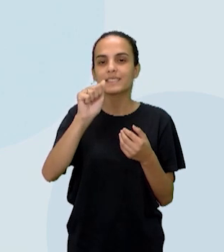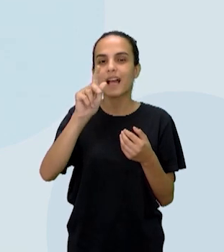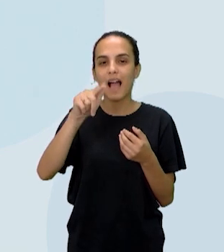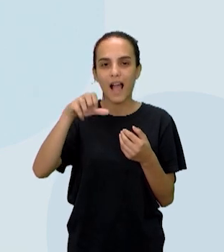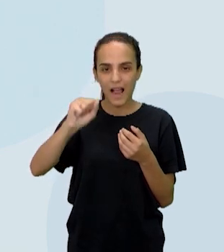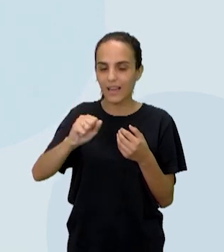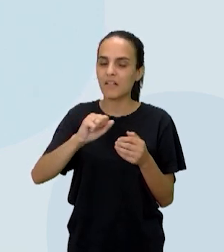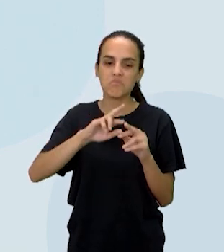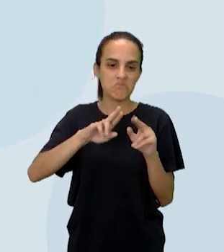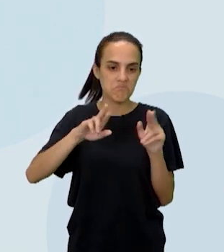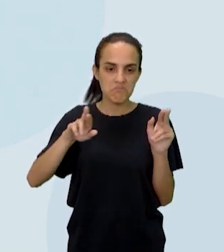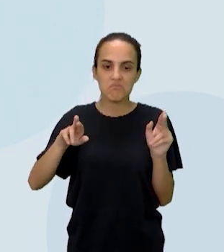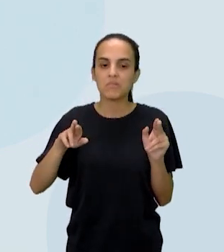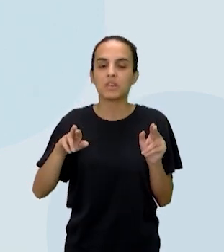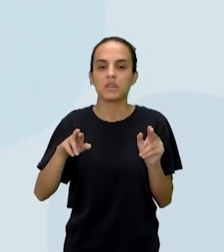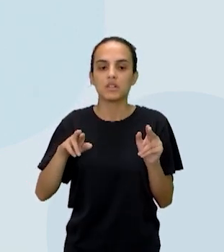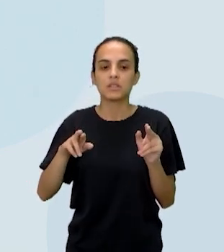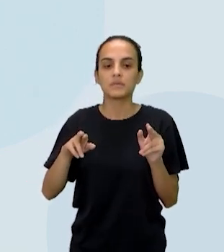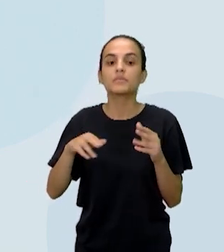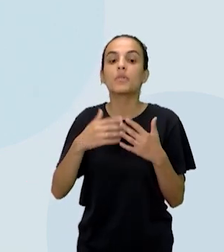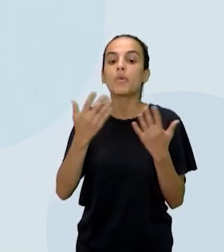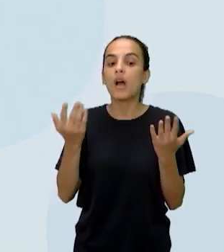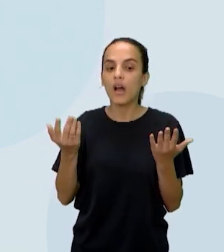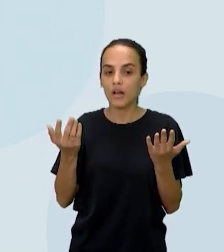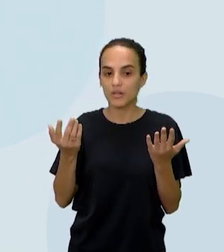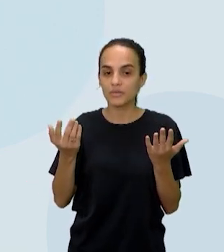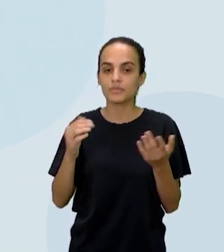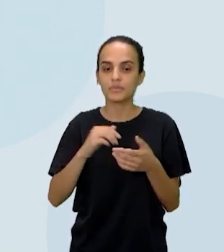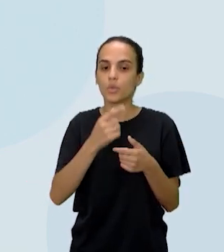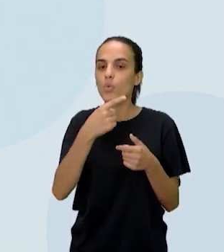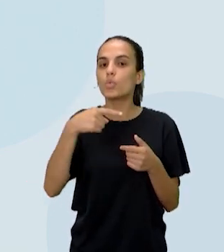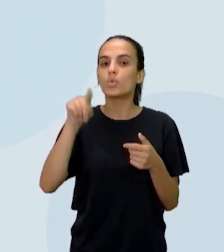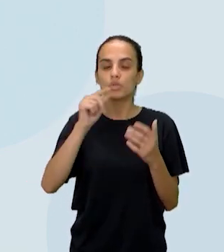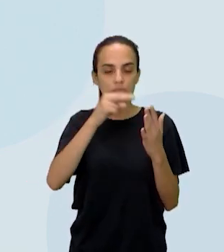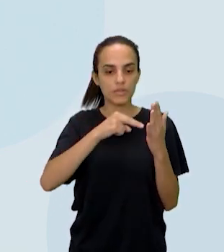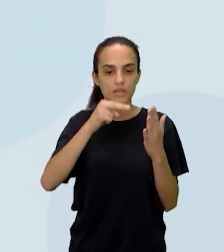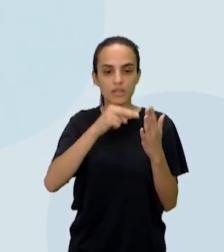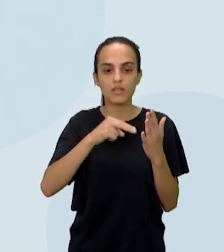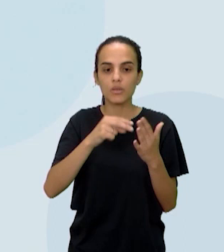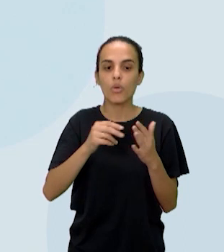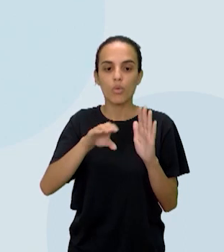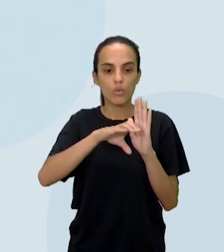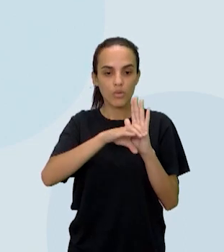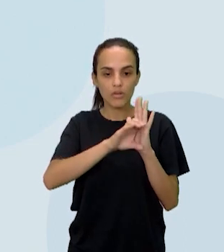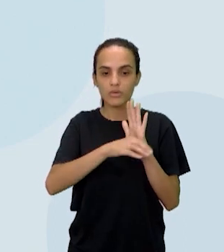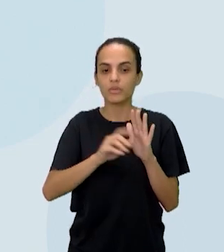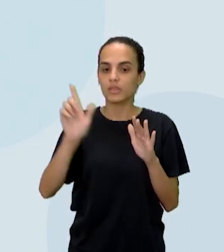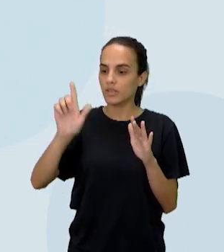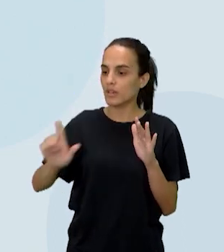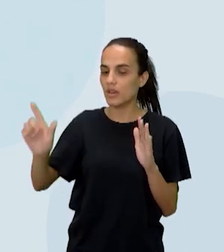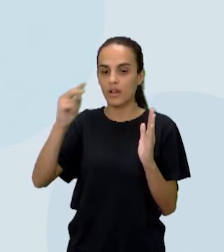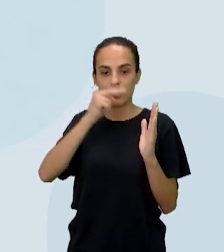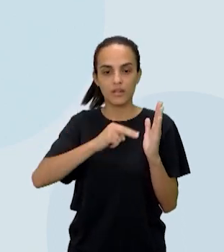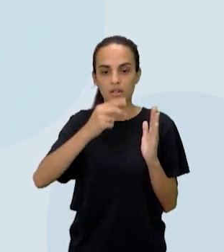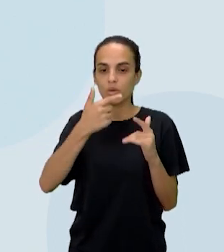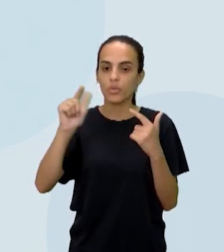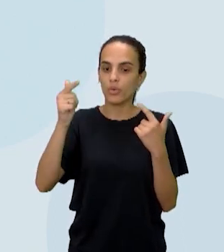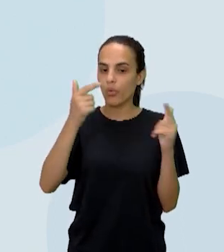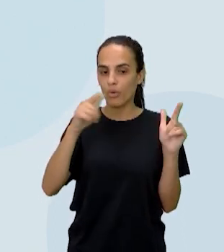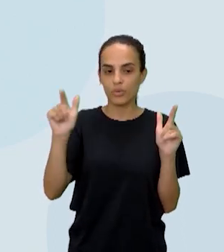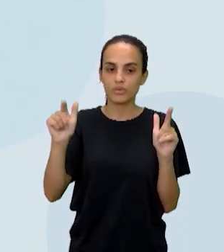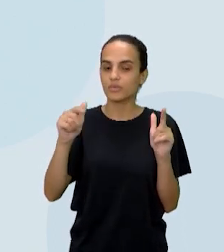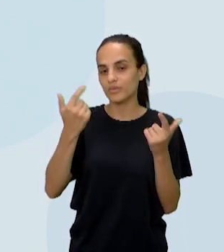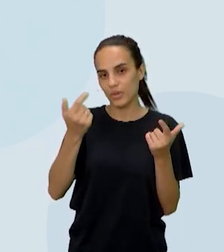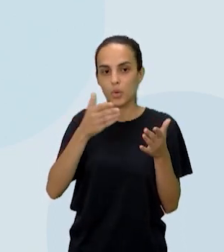e séries? O formato do livro que você gosta de ler, do último livro também. E conteúdos literários lidos em outros formatos,